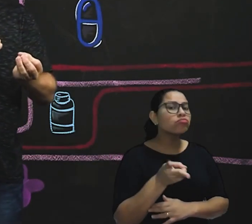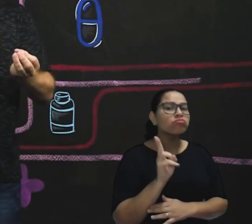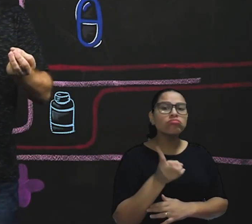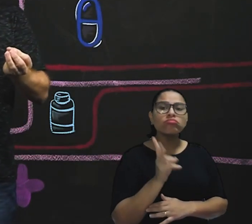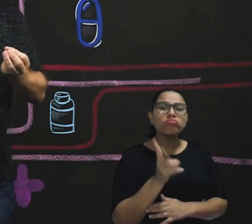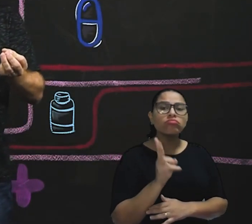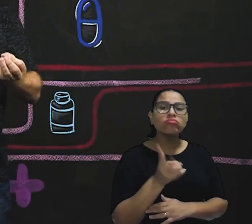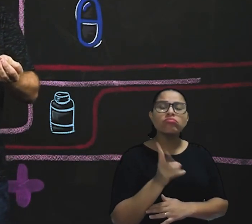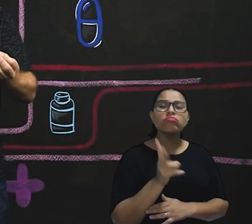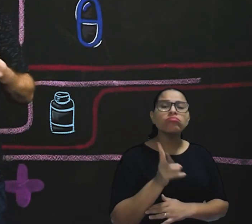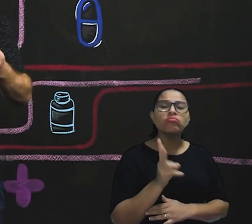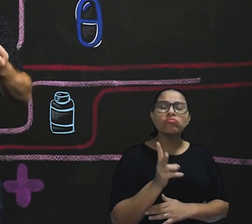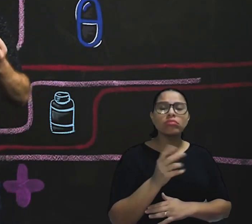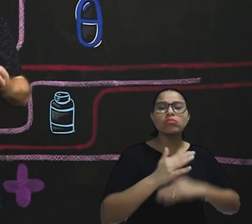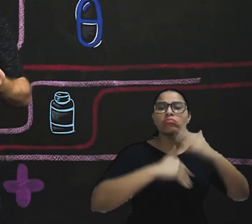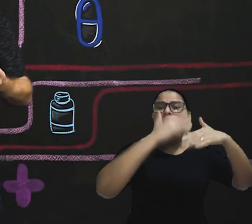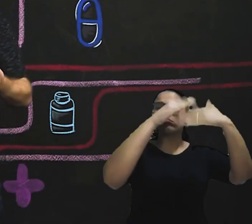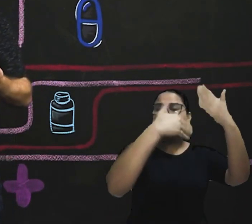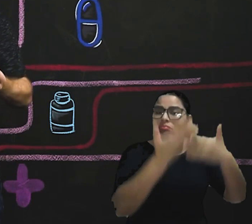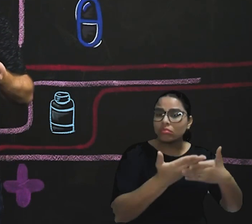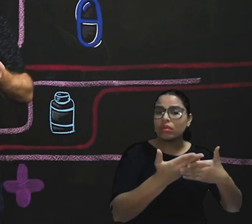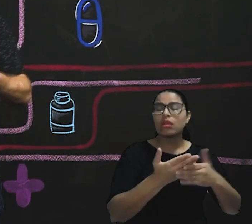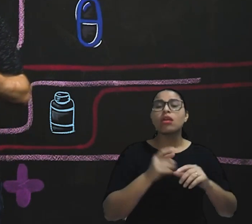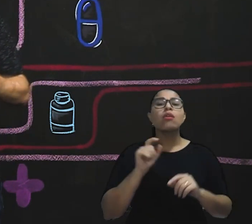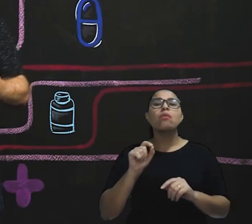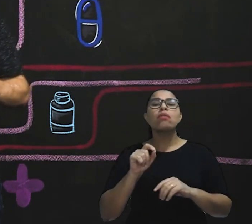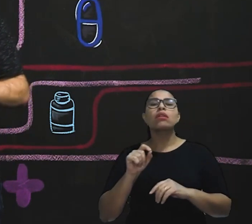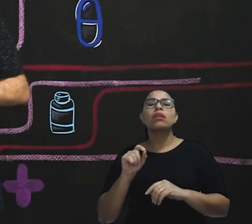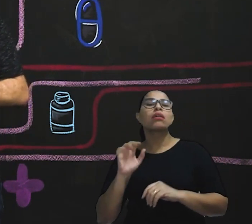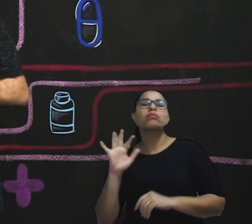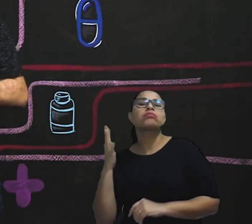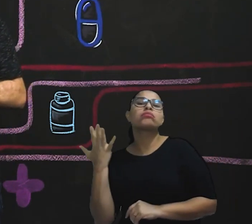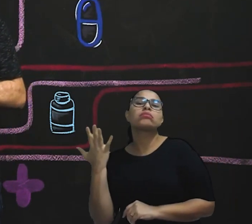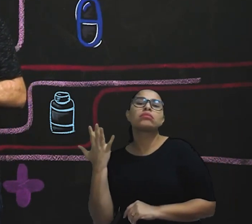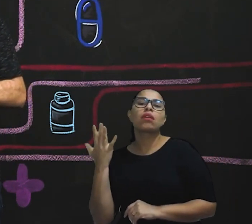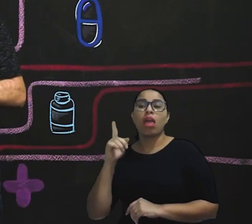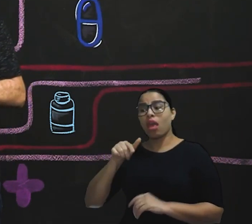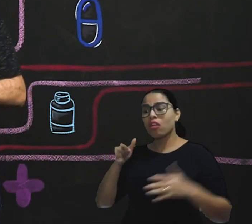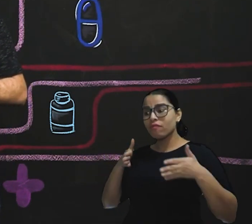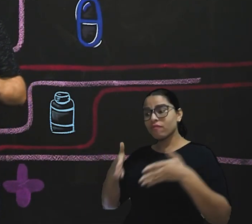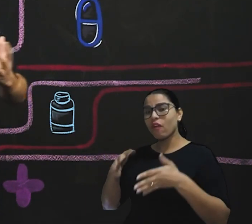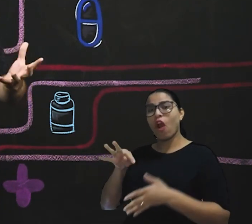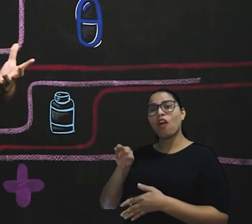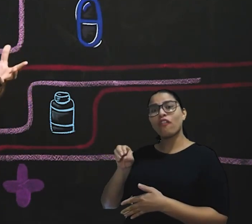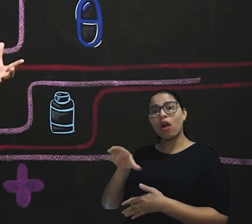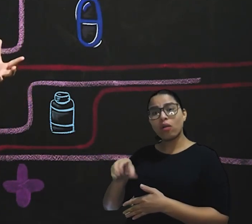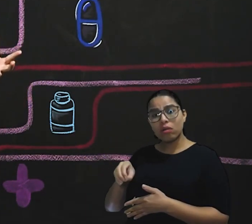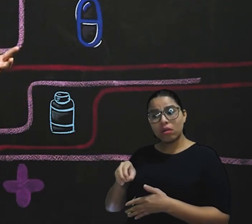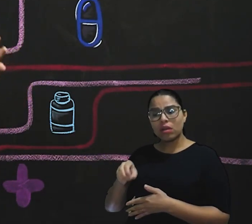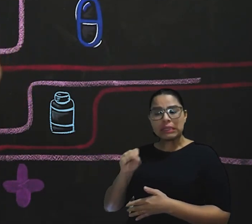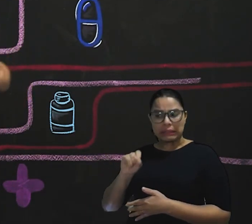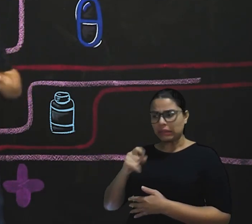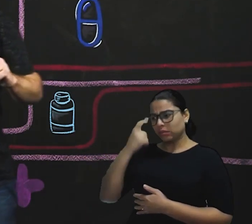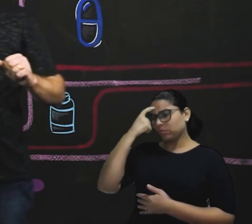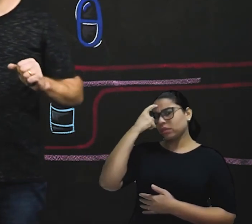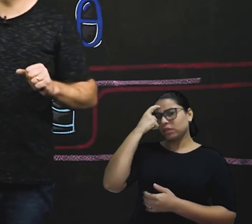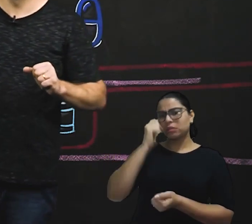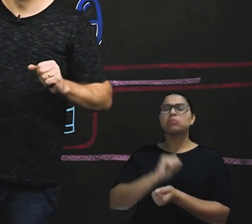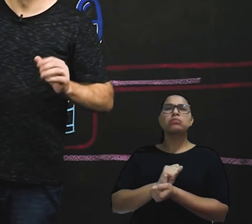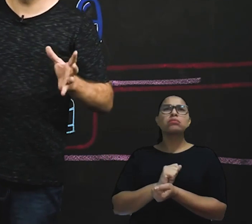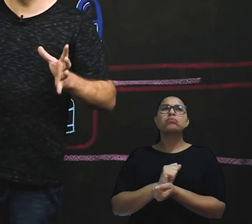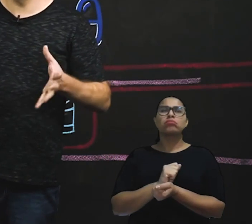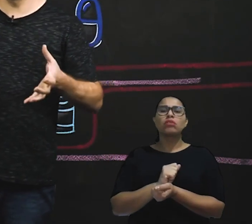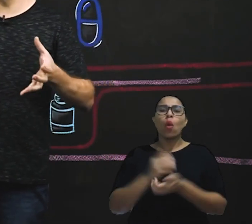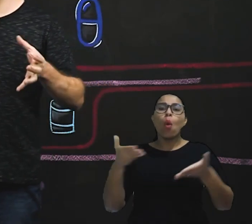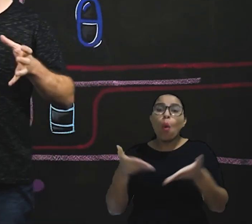demanda faz com que a propaganda acabe sendo o principal foco dessa situação. Então, se a gente parar para pensar, nos dias de